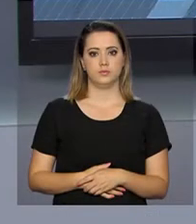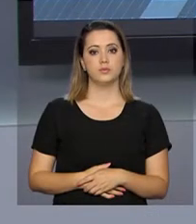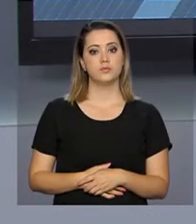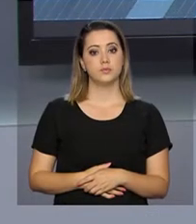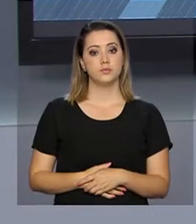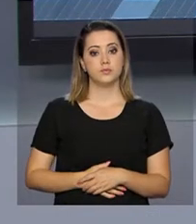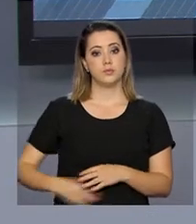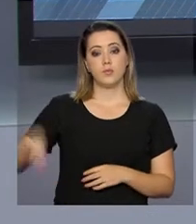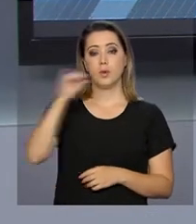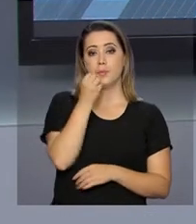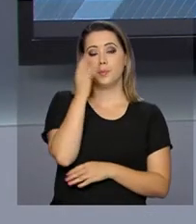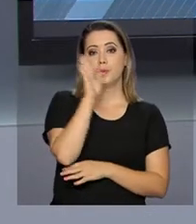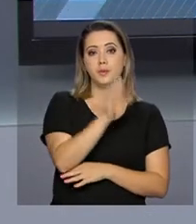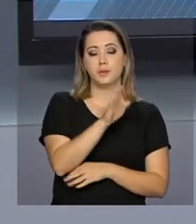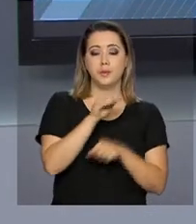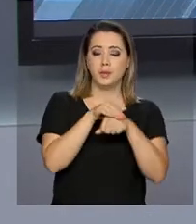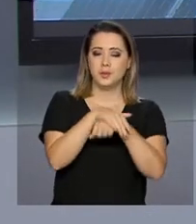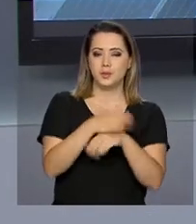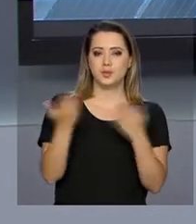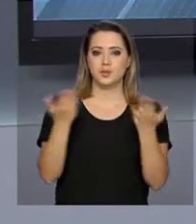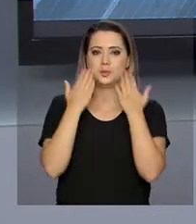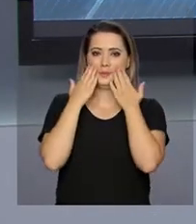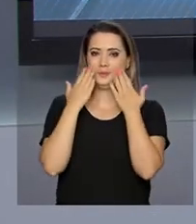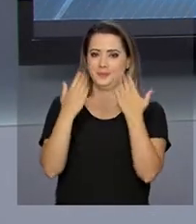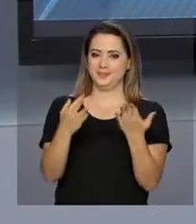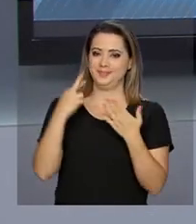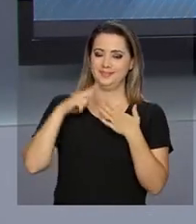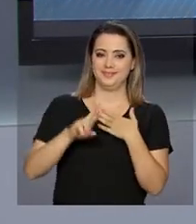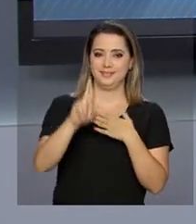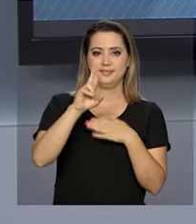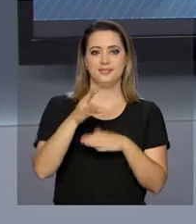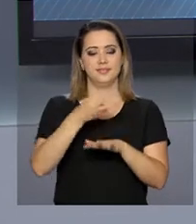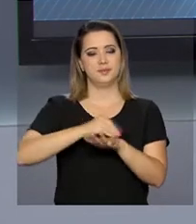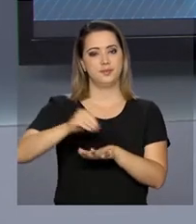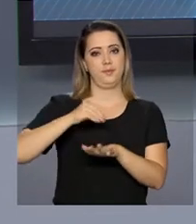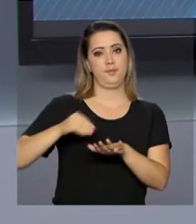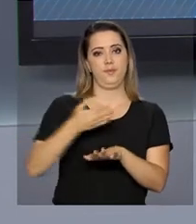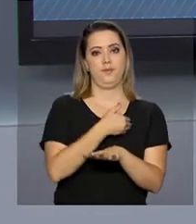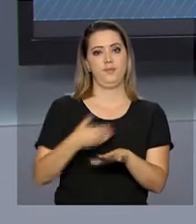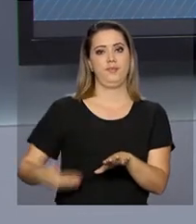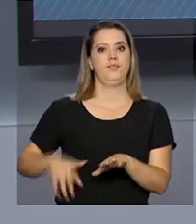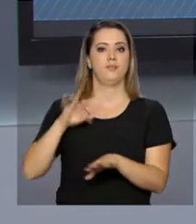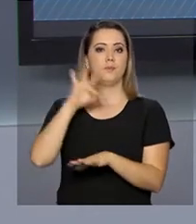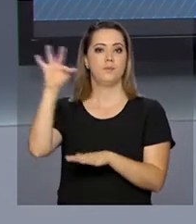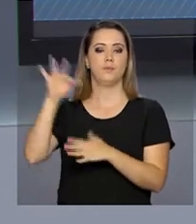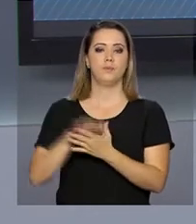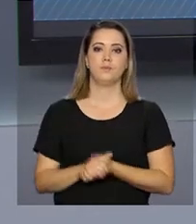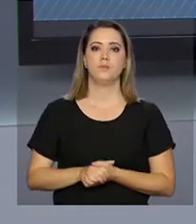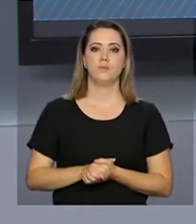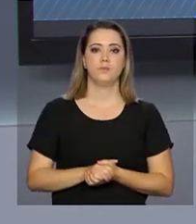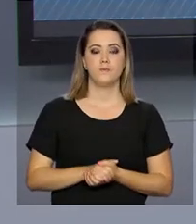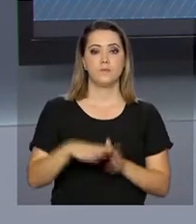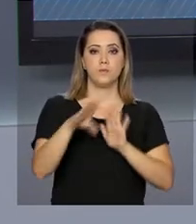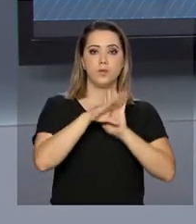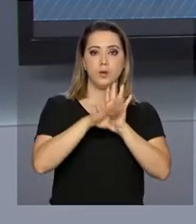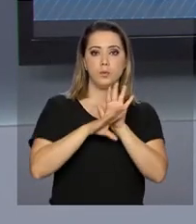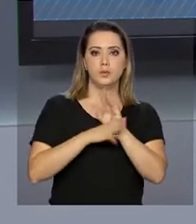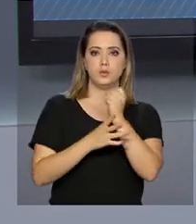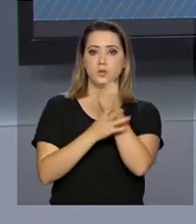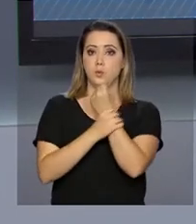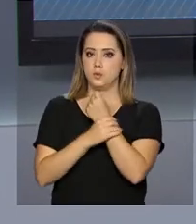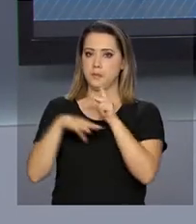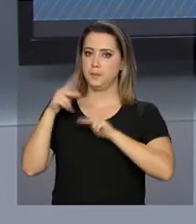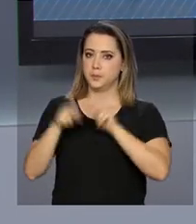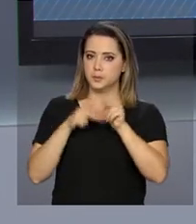olá boa noite no ar mais uma edição do repórter nbr com as notícias do governo federal o plano nacional